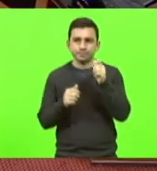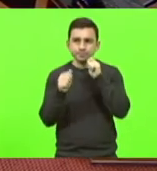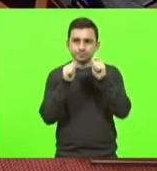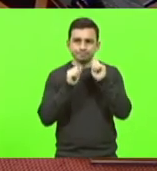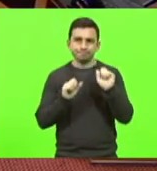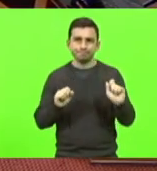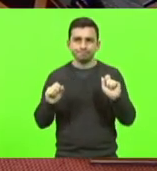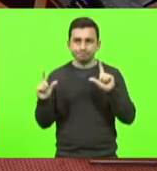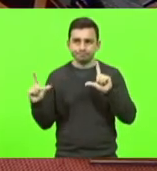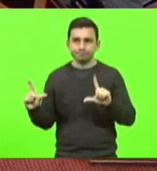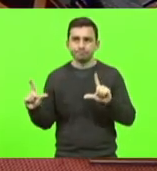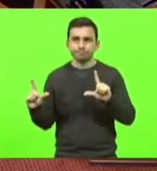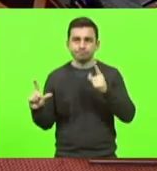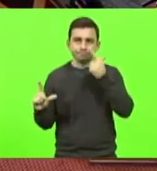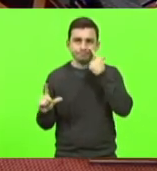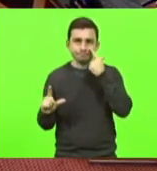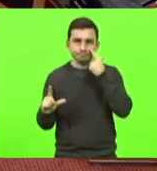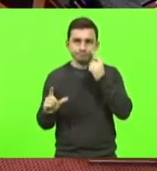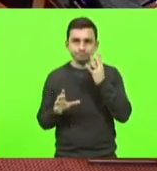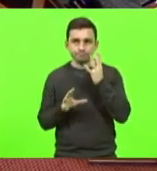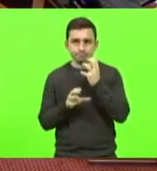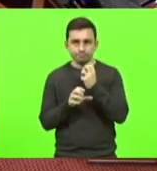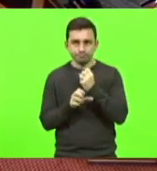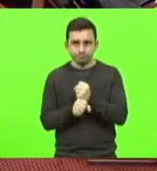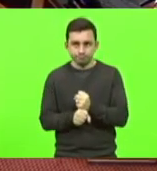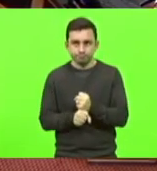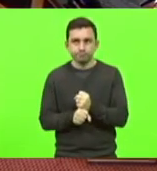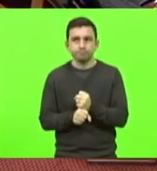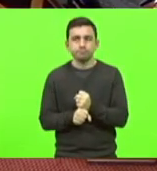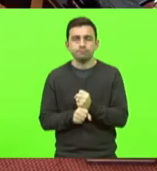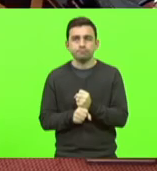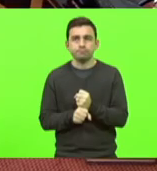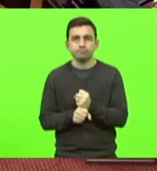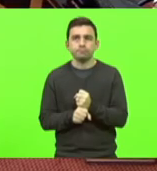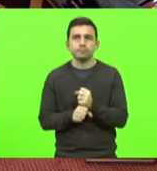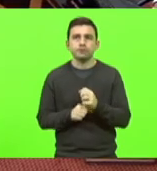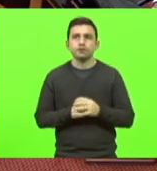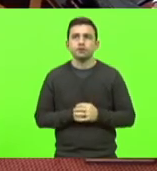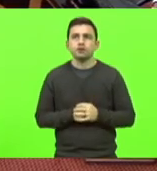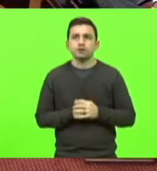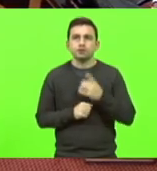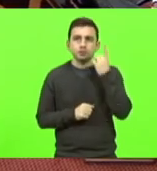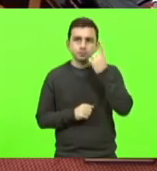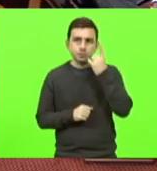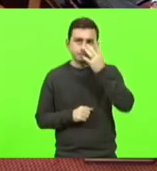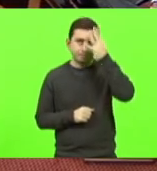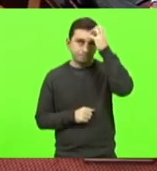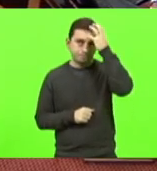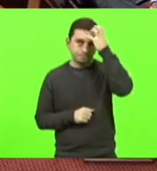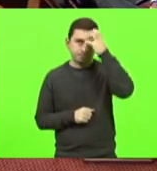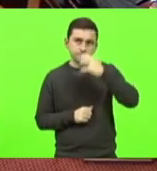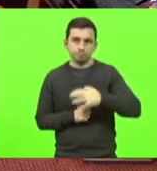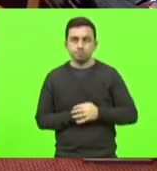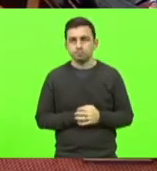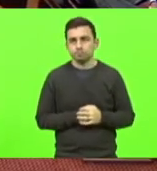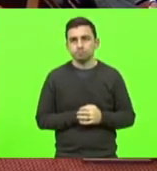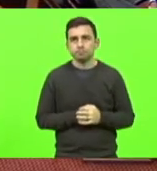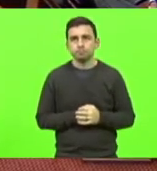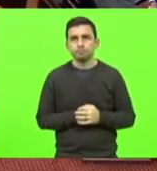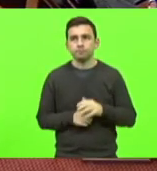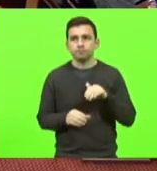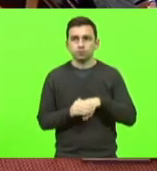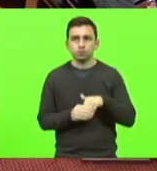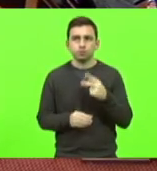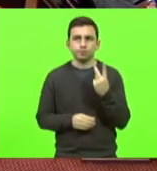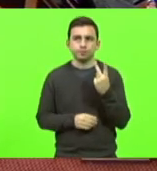abra o painel para acolher a votação remota e como volta a deputado Ismael dos Santos a moto